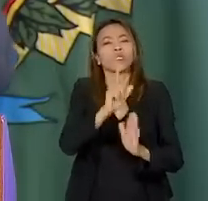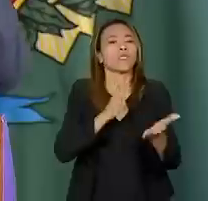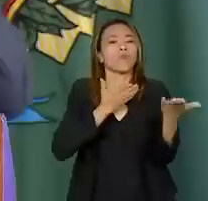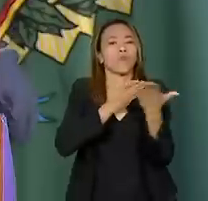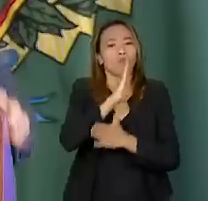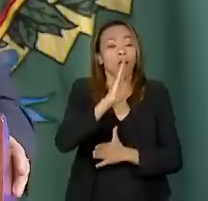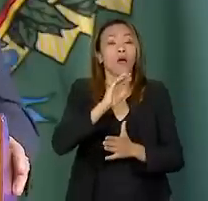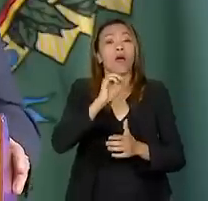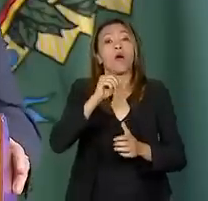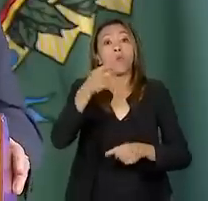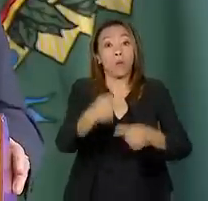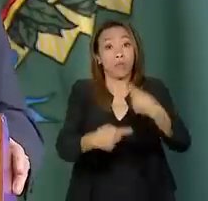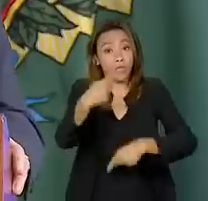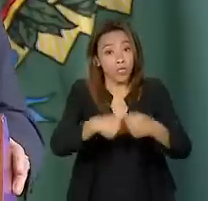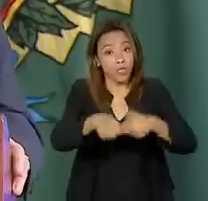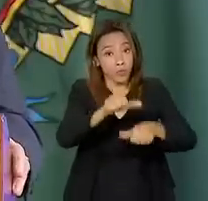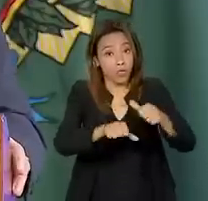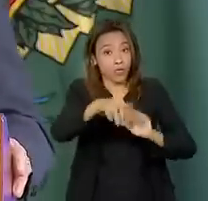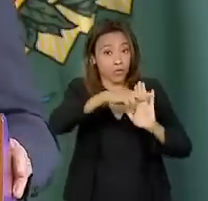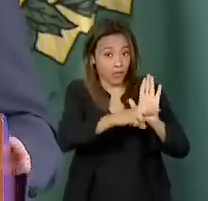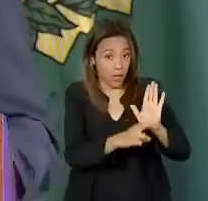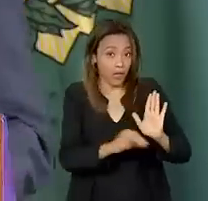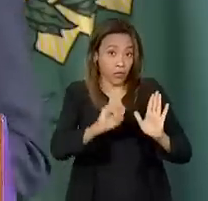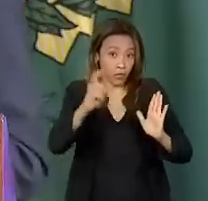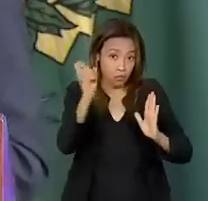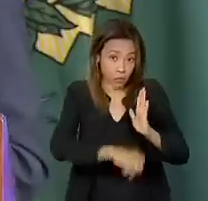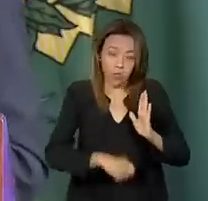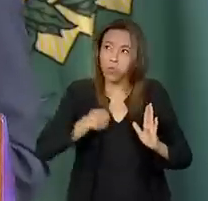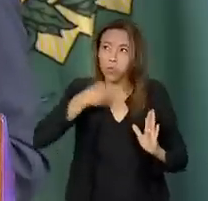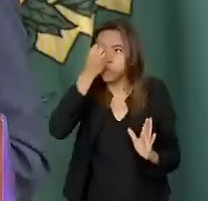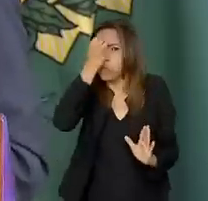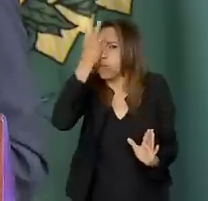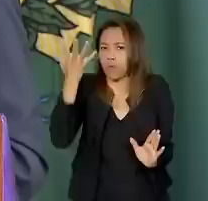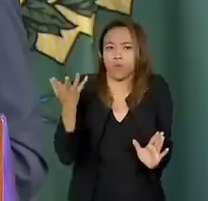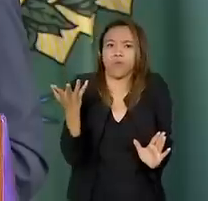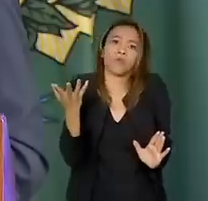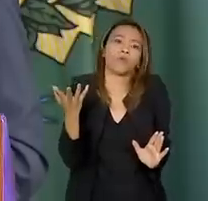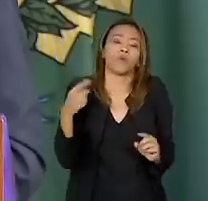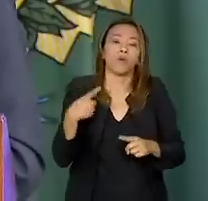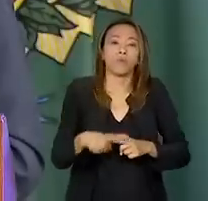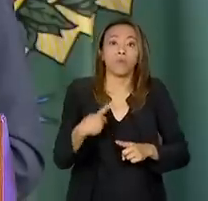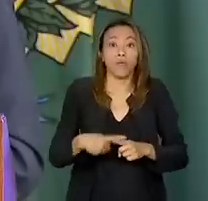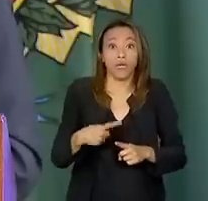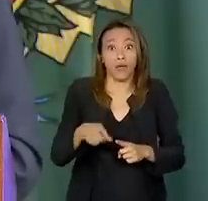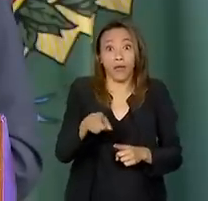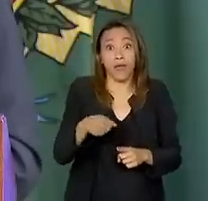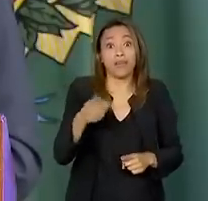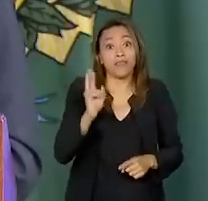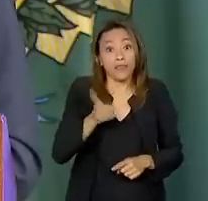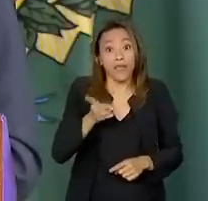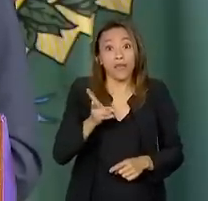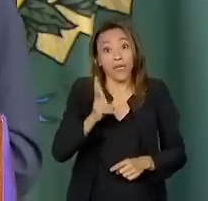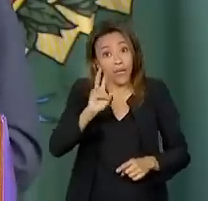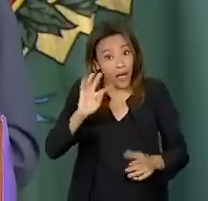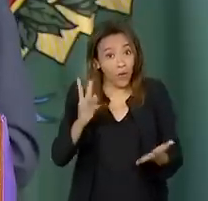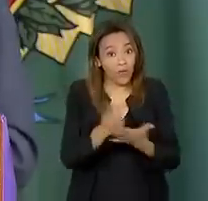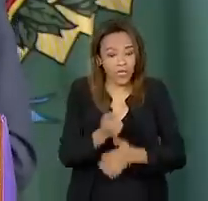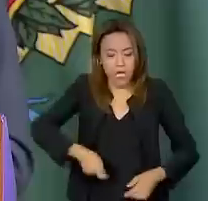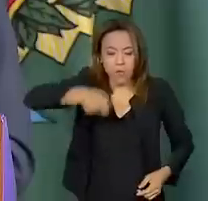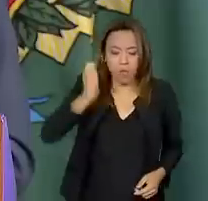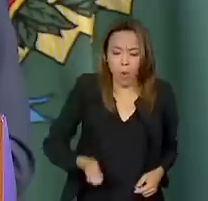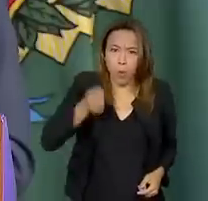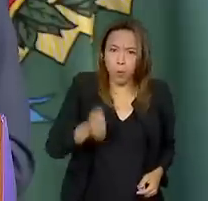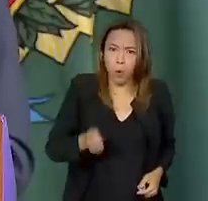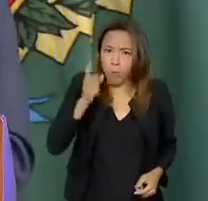tributária em regime democrático. Normalmente, política tributária é regime autoritário que faz, impõe, e as pessoas dão